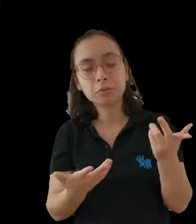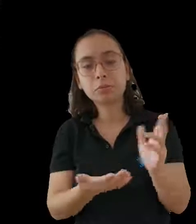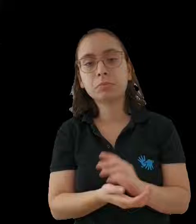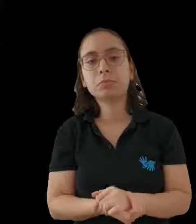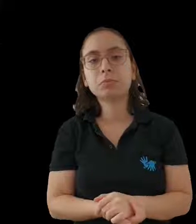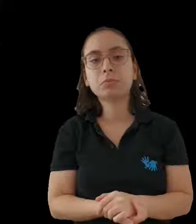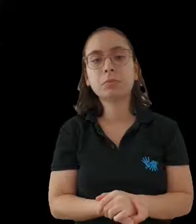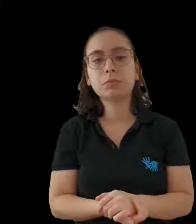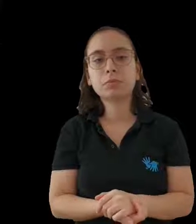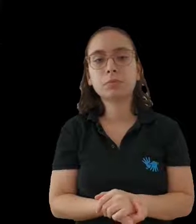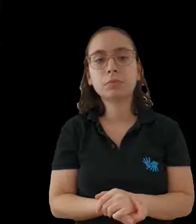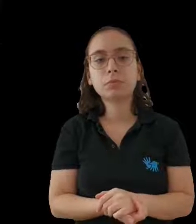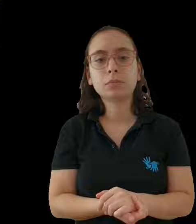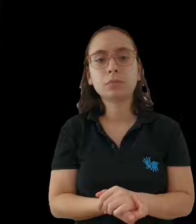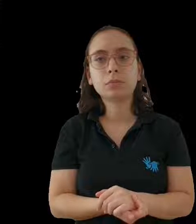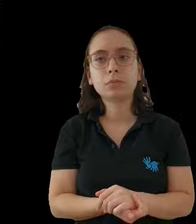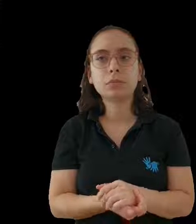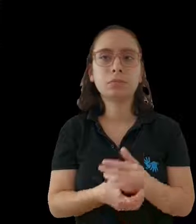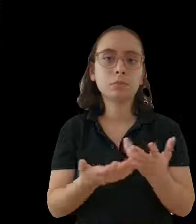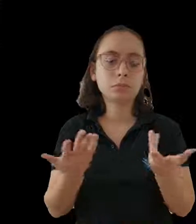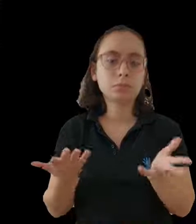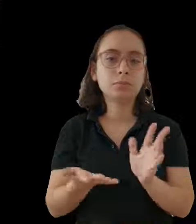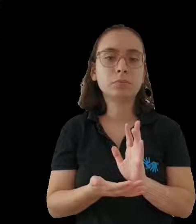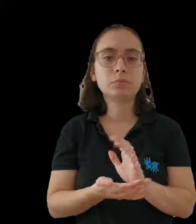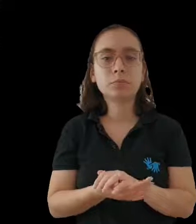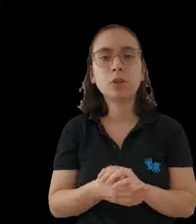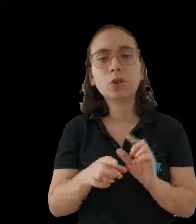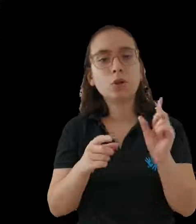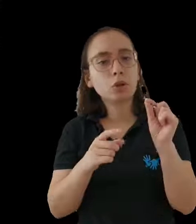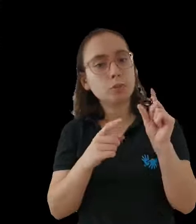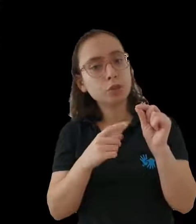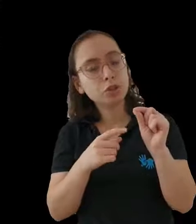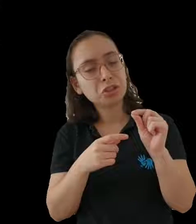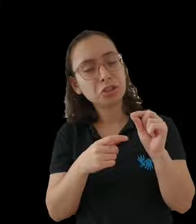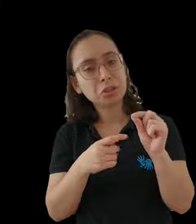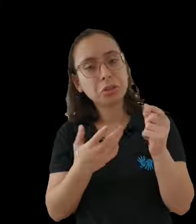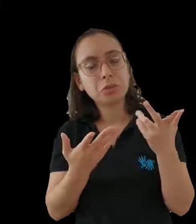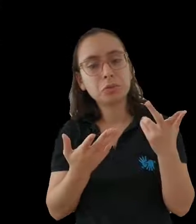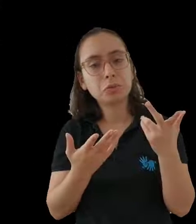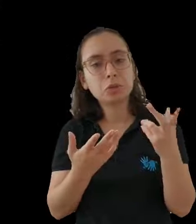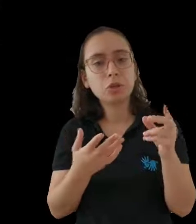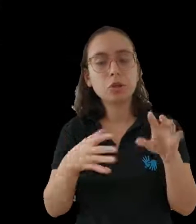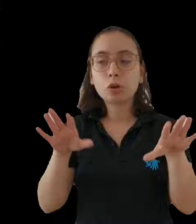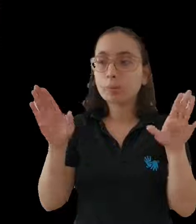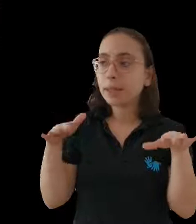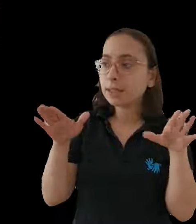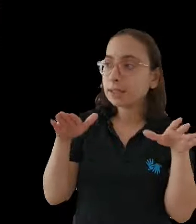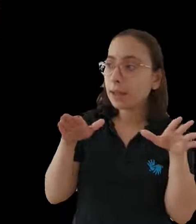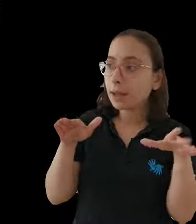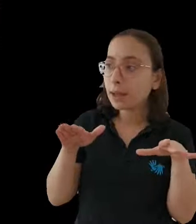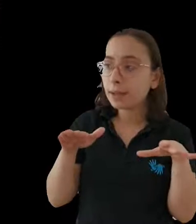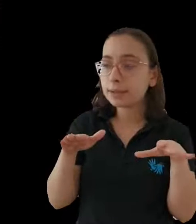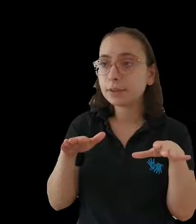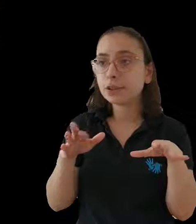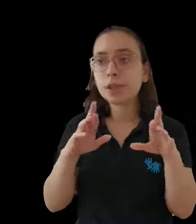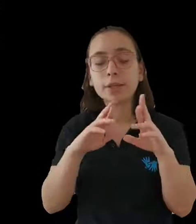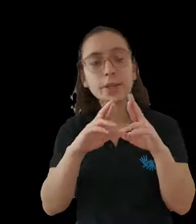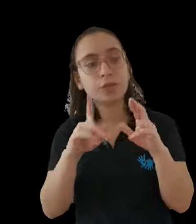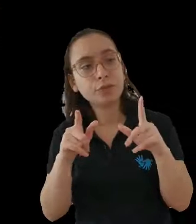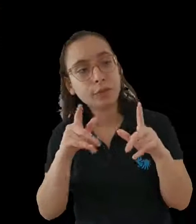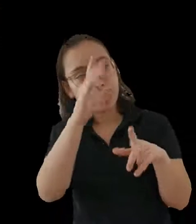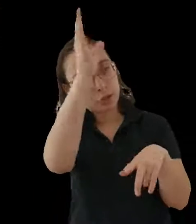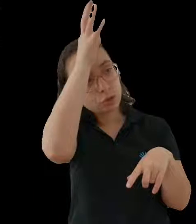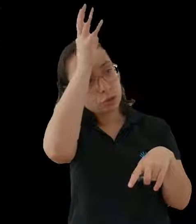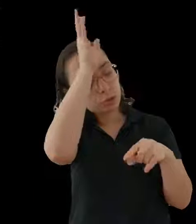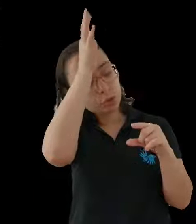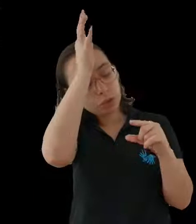E o que tem aqui em cima também, né? Que o pintinho não tem? Como é que são as asas do galo,